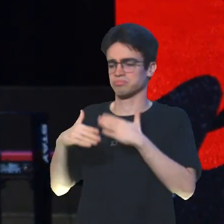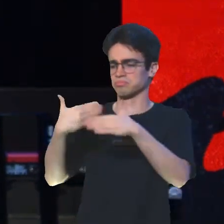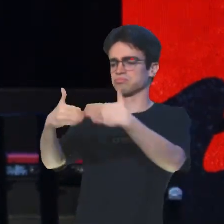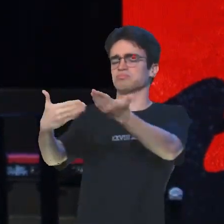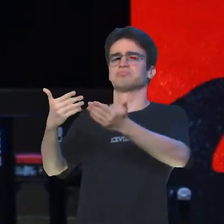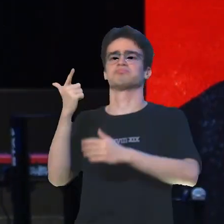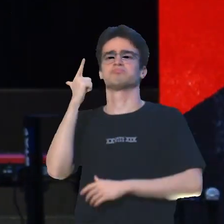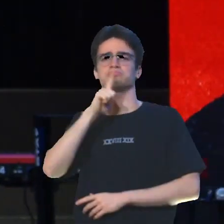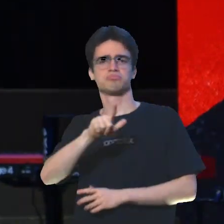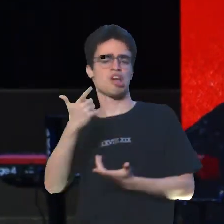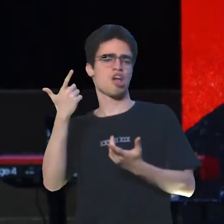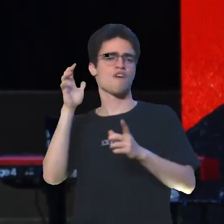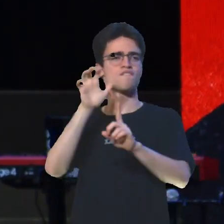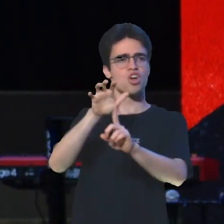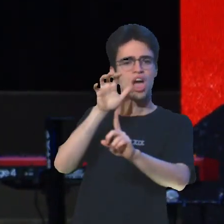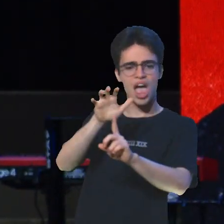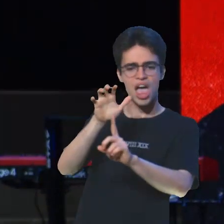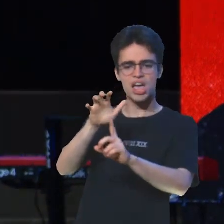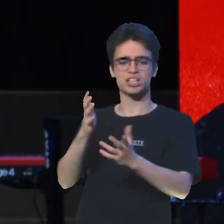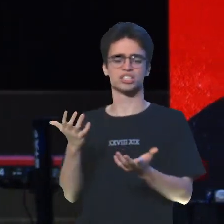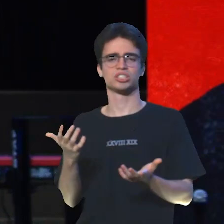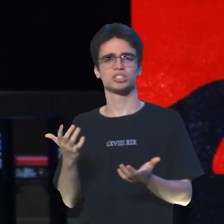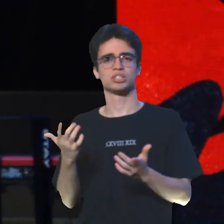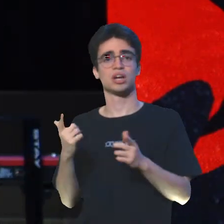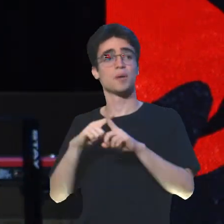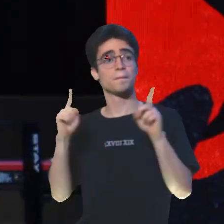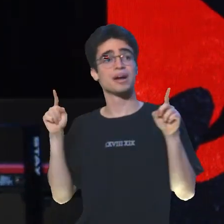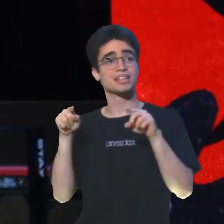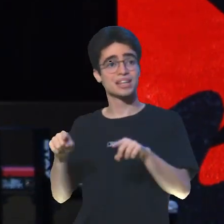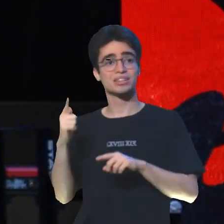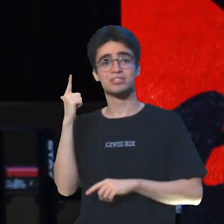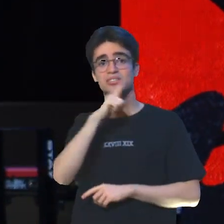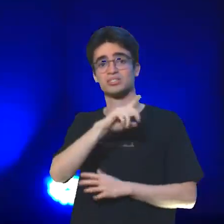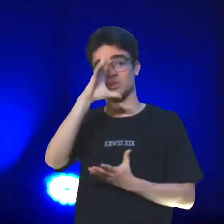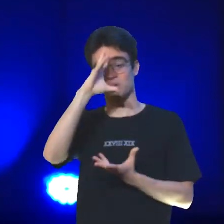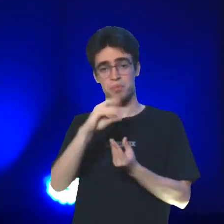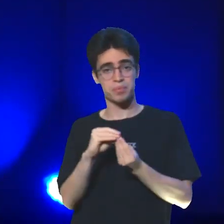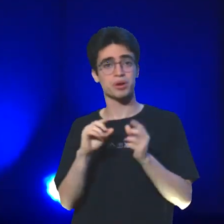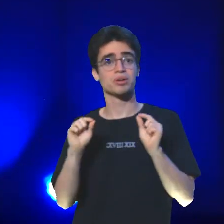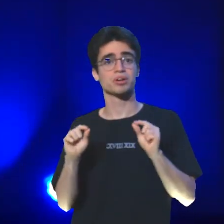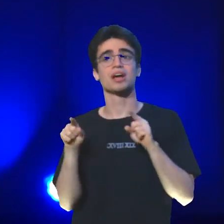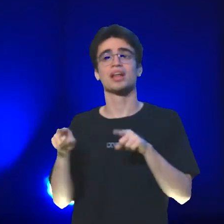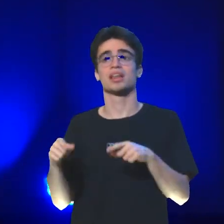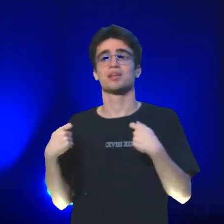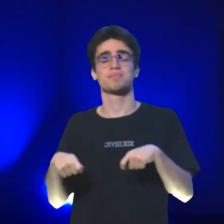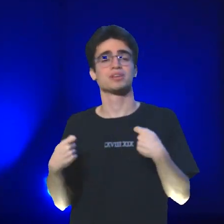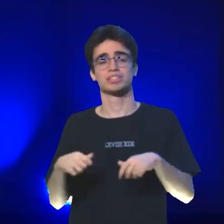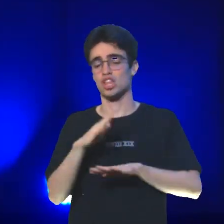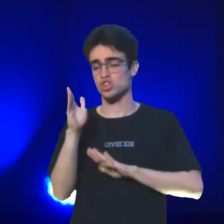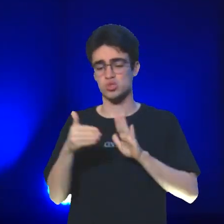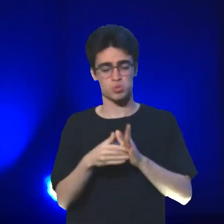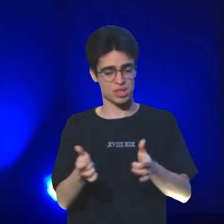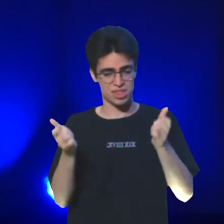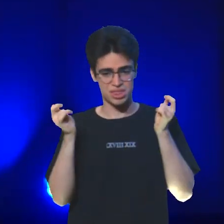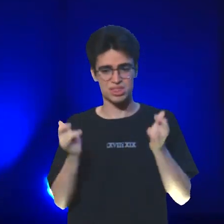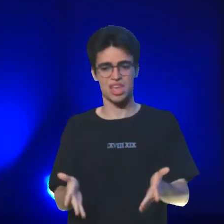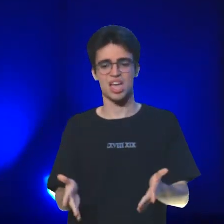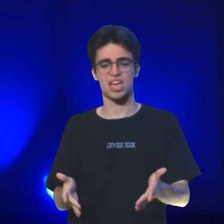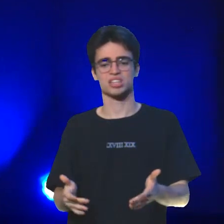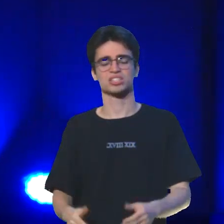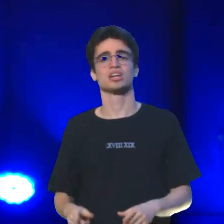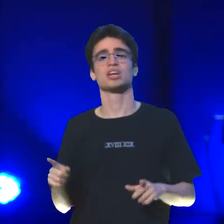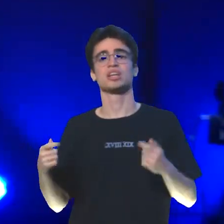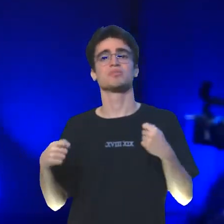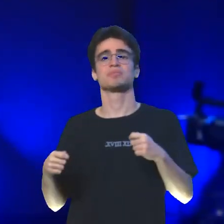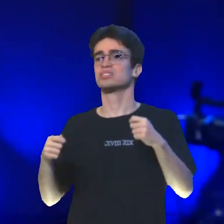alguém influente, ele entendeu que ele tem que abrir mão de tudo e falar de